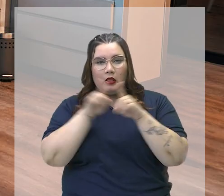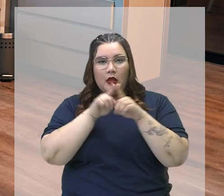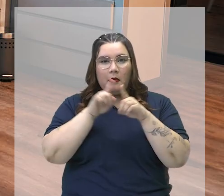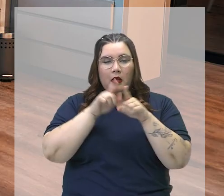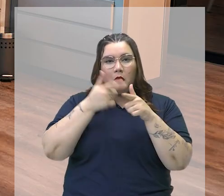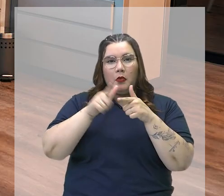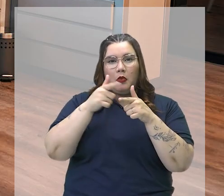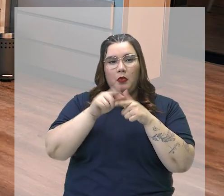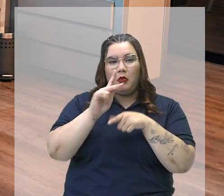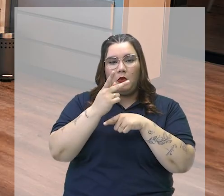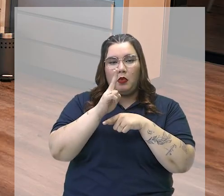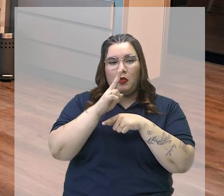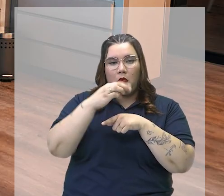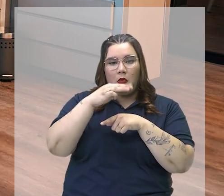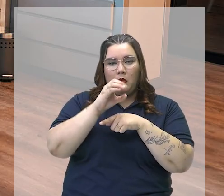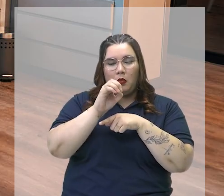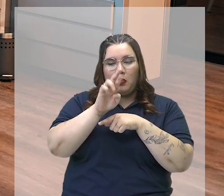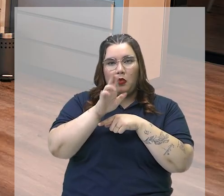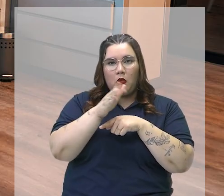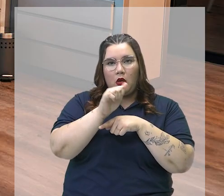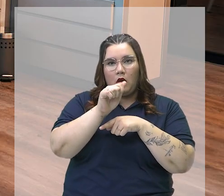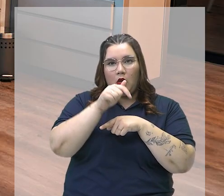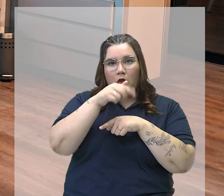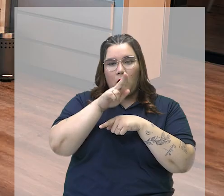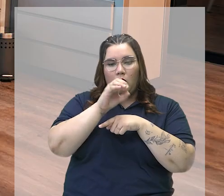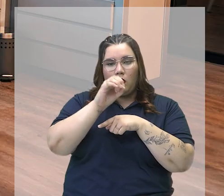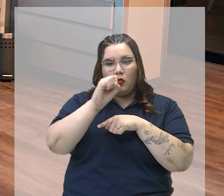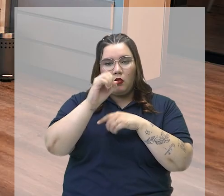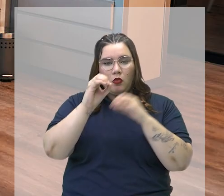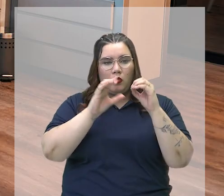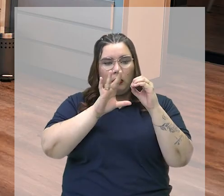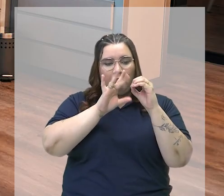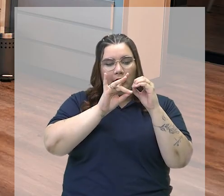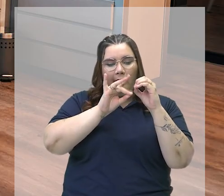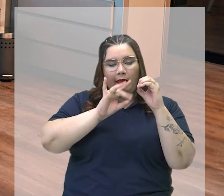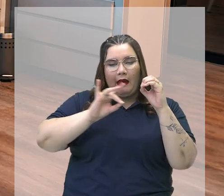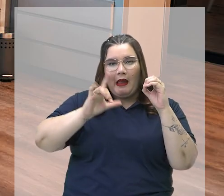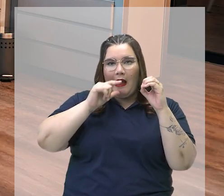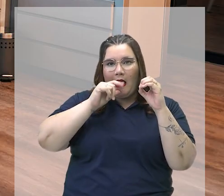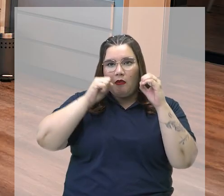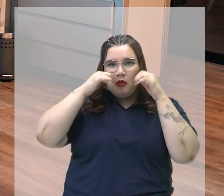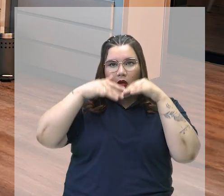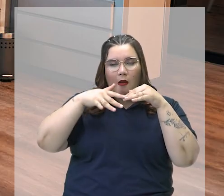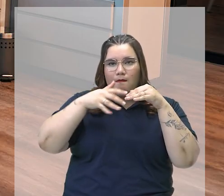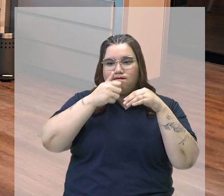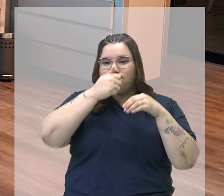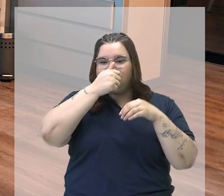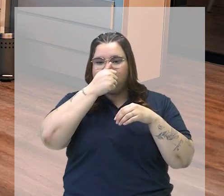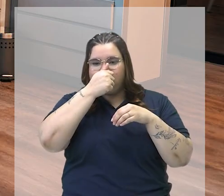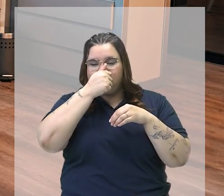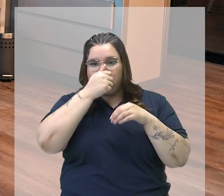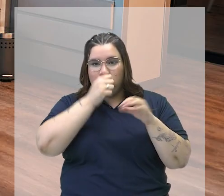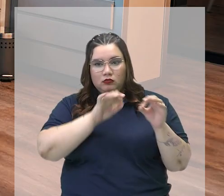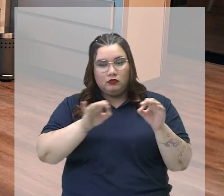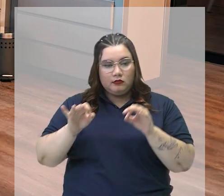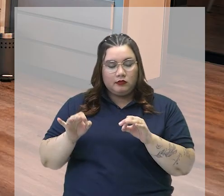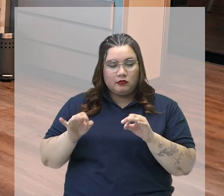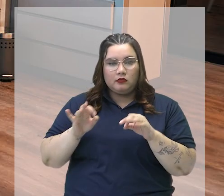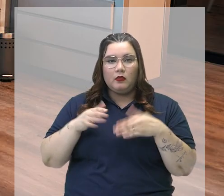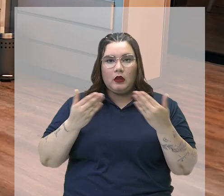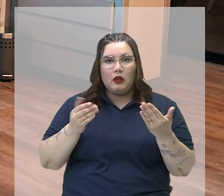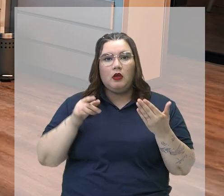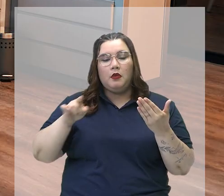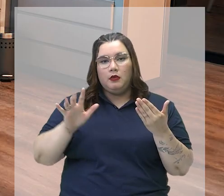um problema no humor aquoso, né? Que é o canal de drenagem que pode estar entupido. Certo, pessoal? Então,